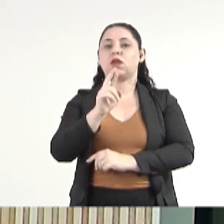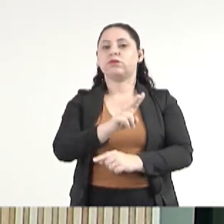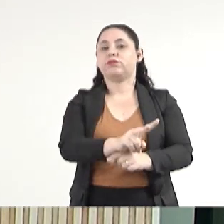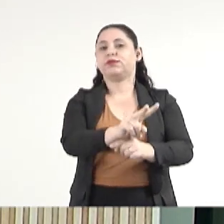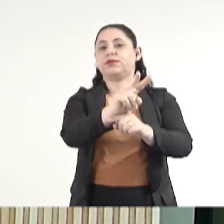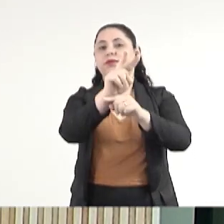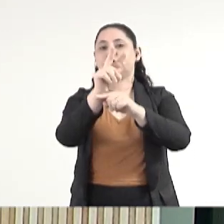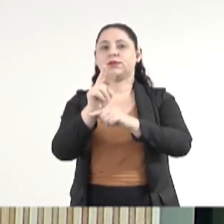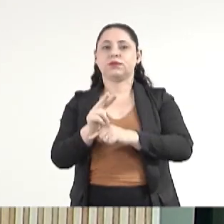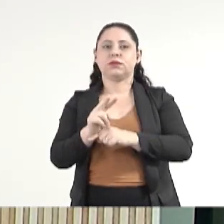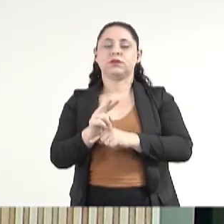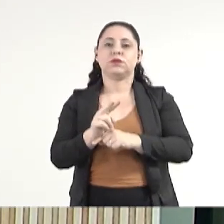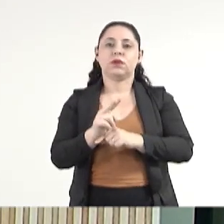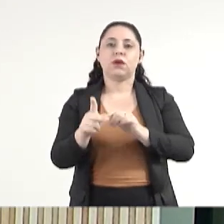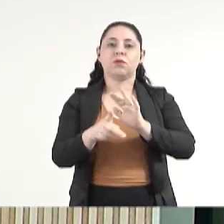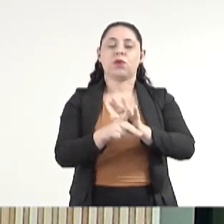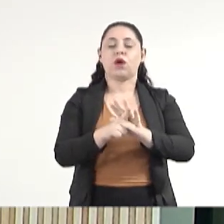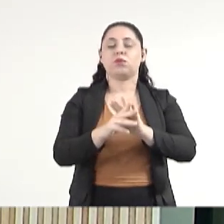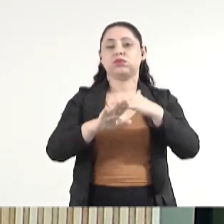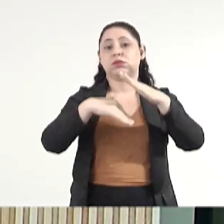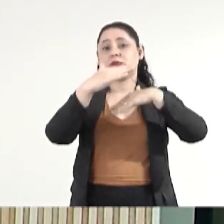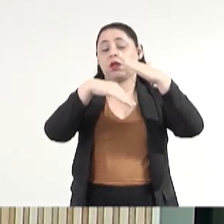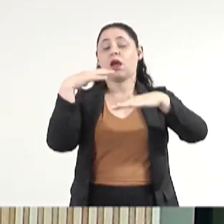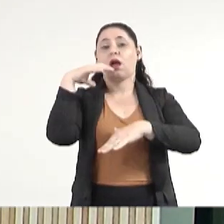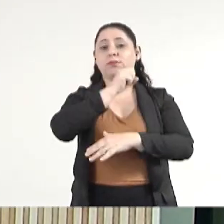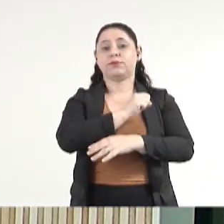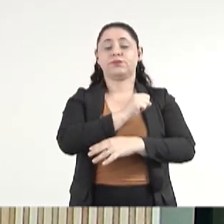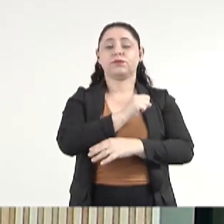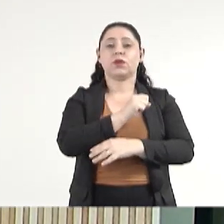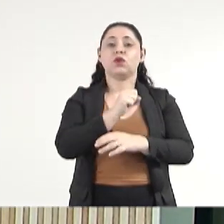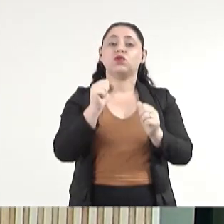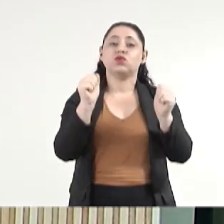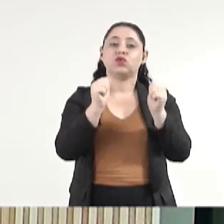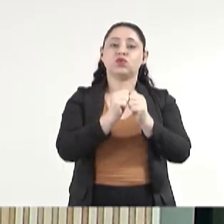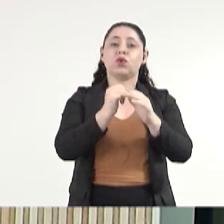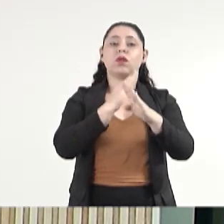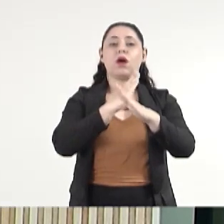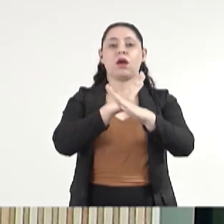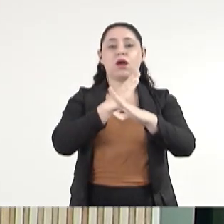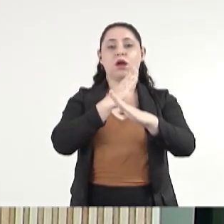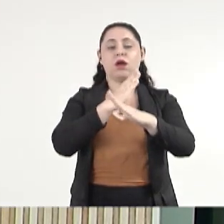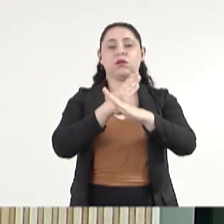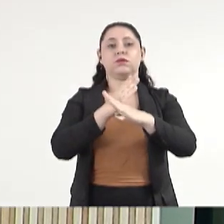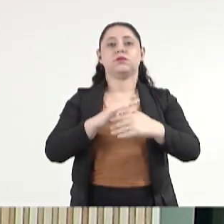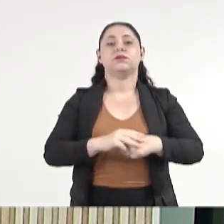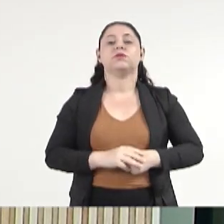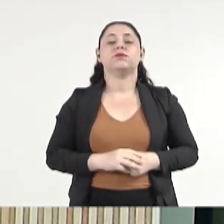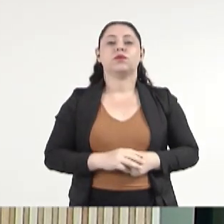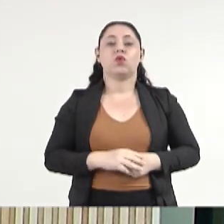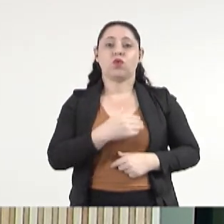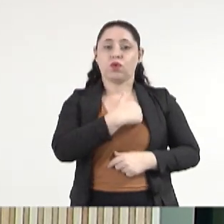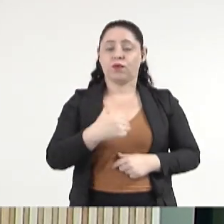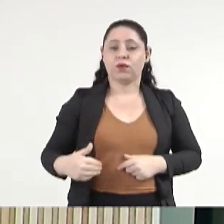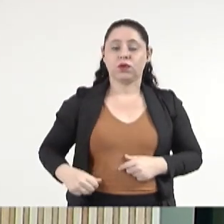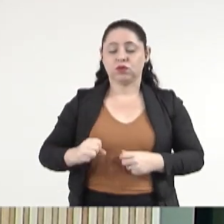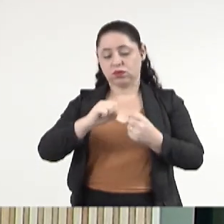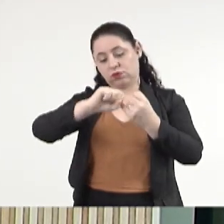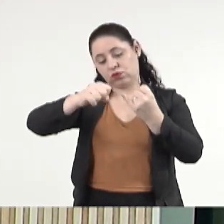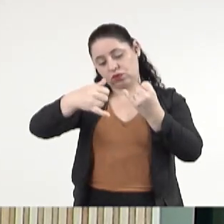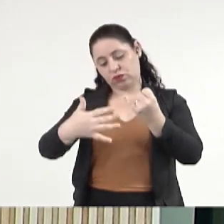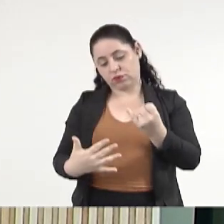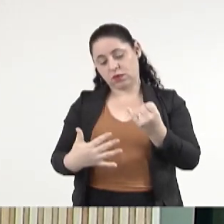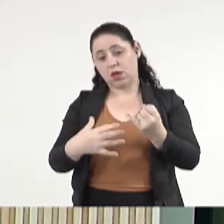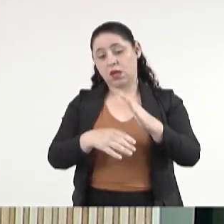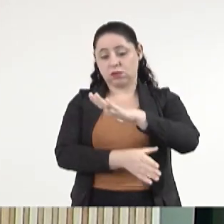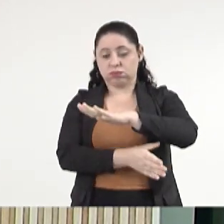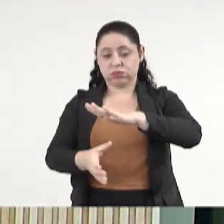de financiamento do Programa de Aceleração do Crescimento junto à Caixa Econômica Federal. E o governo justifica que a